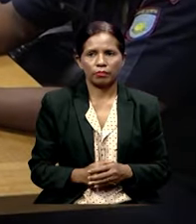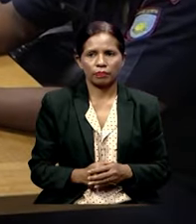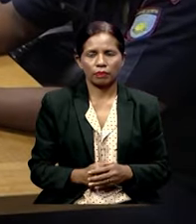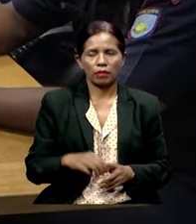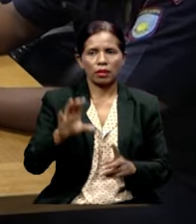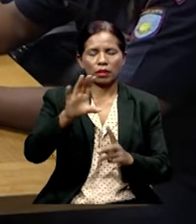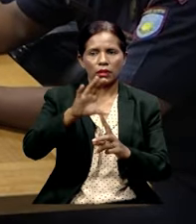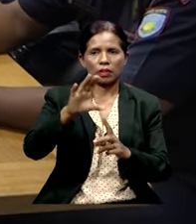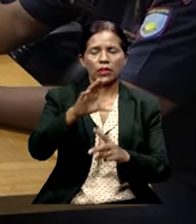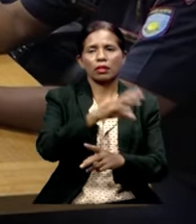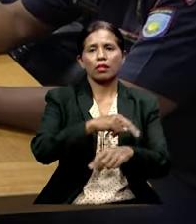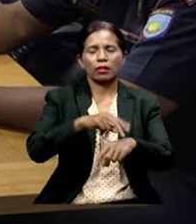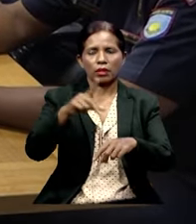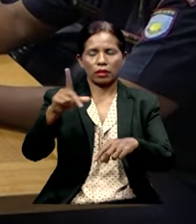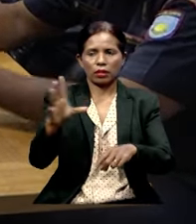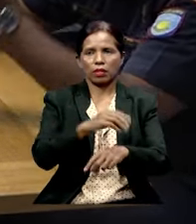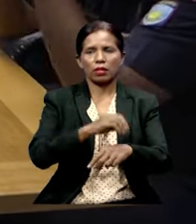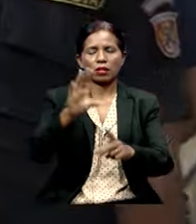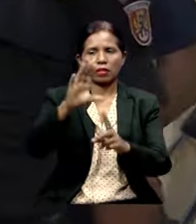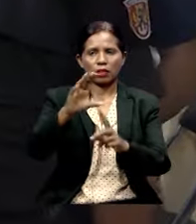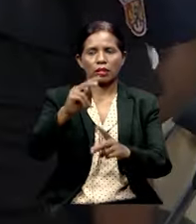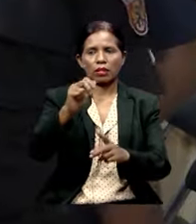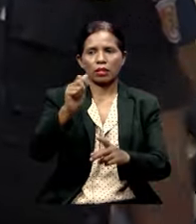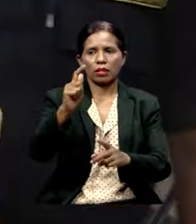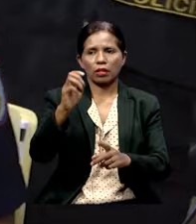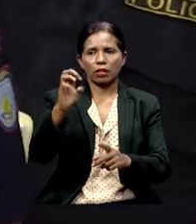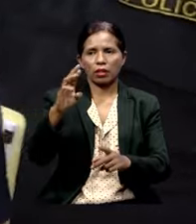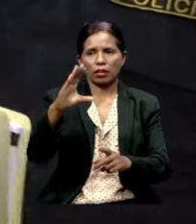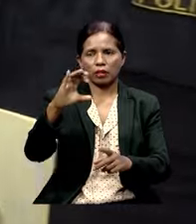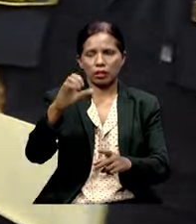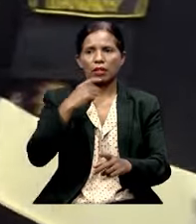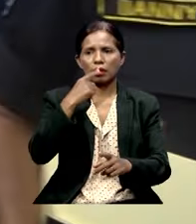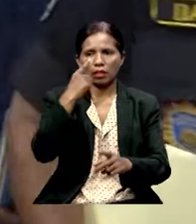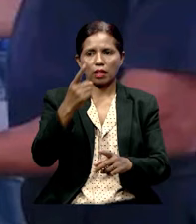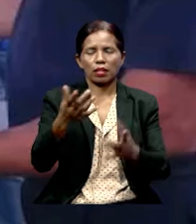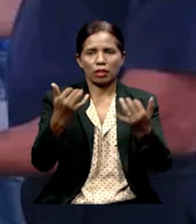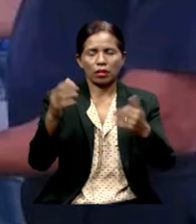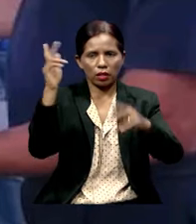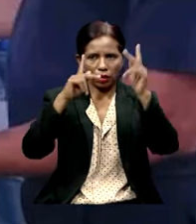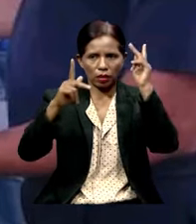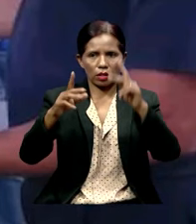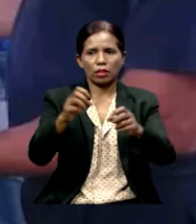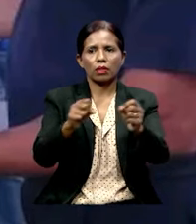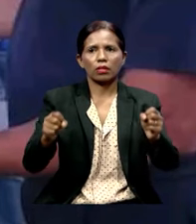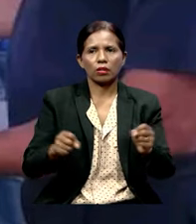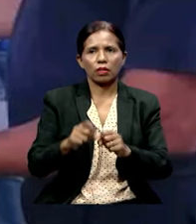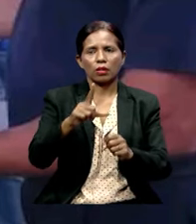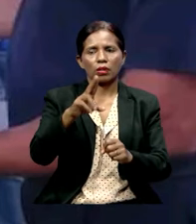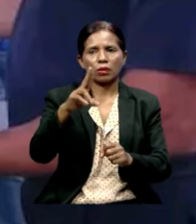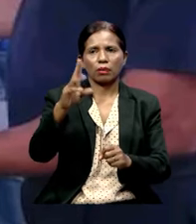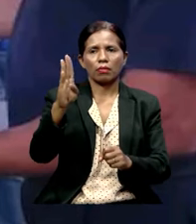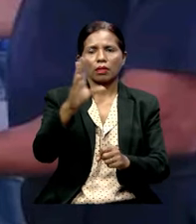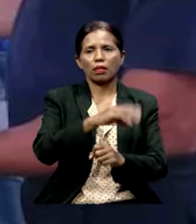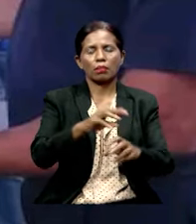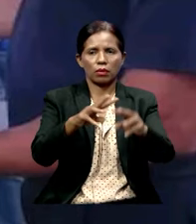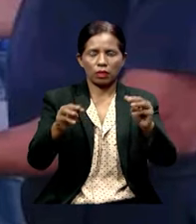Comandante interino Operação Nacional Superintendente Chefe Nater Seufrágia Soares Martins Ateten, caso confronto Suco Lorba no Carabao,